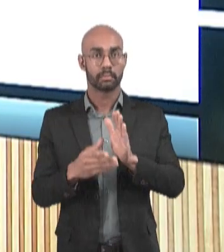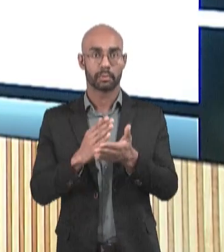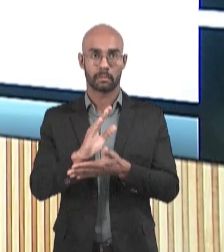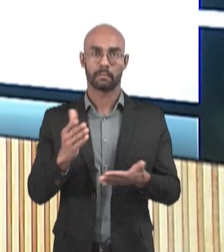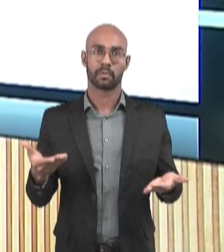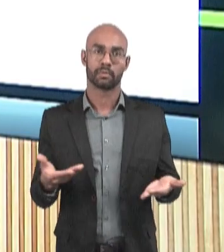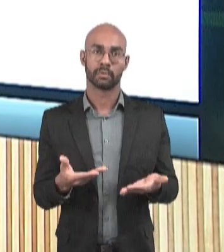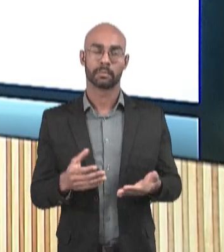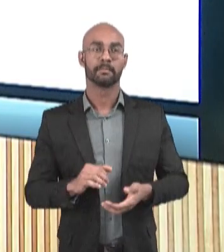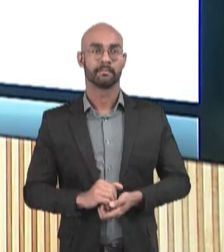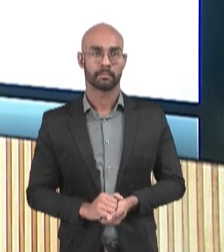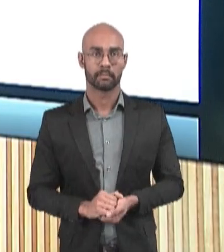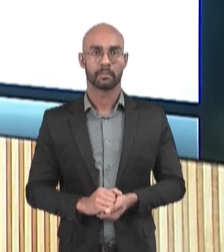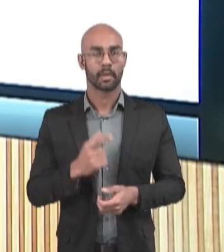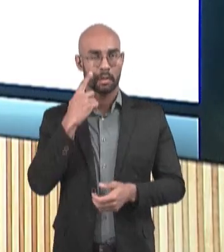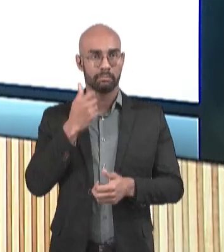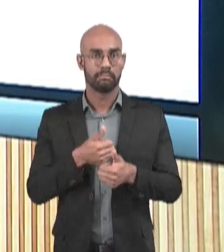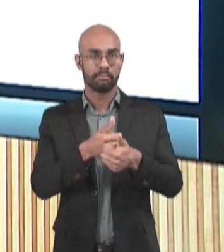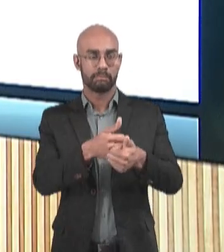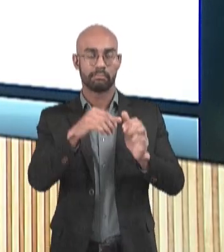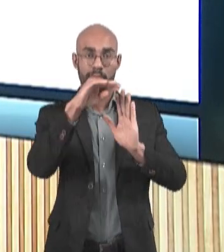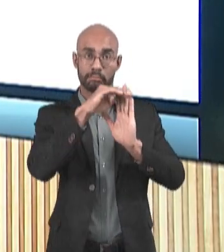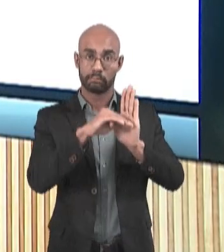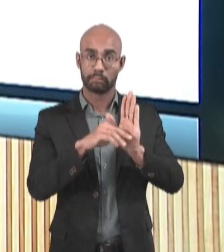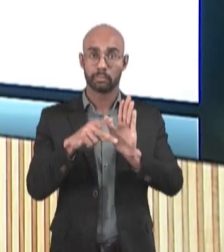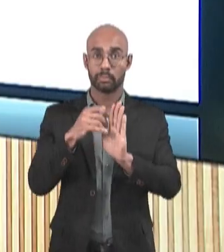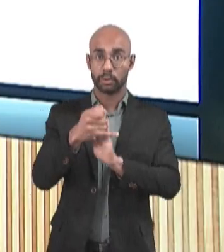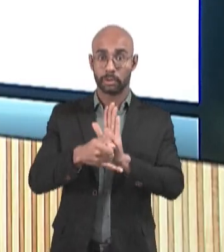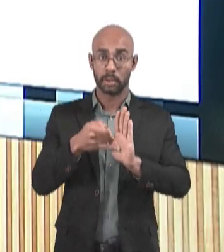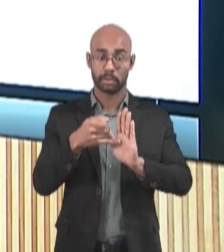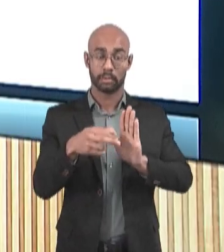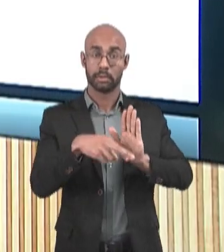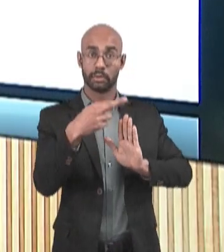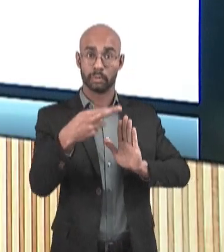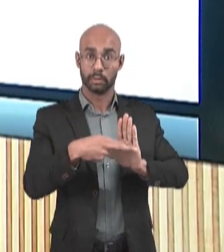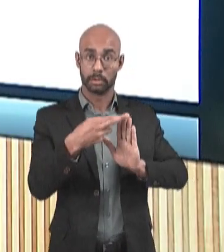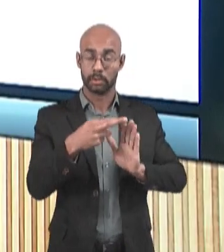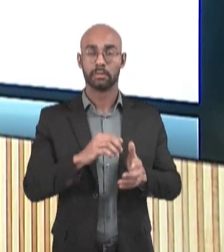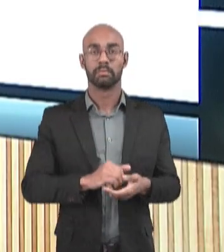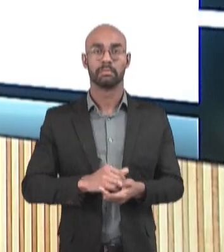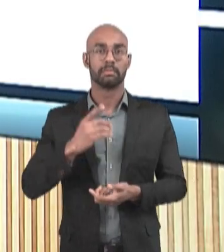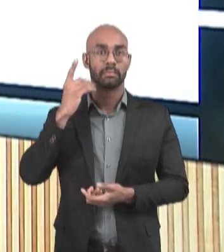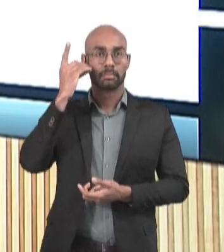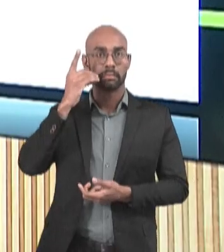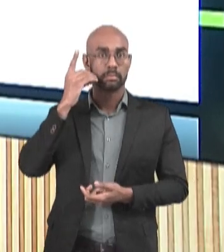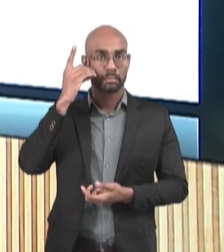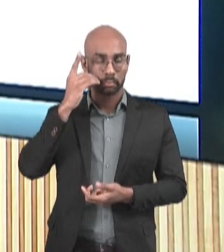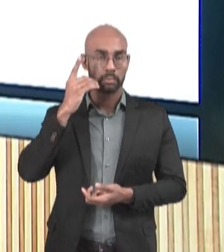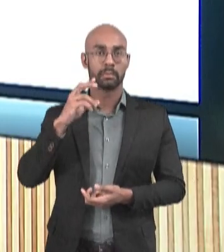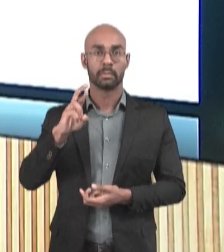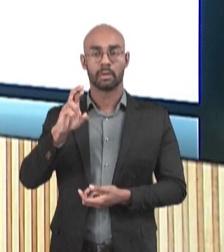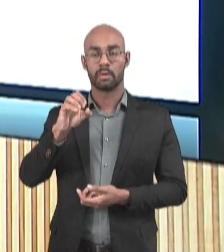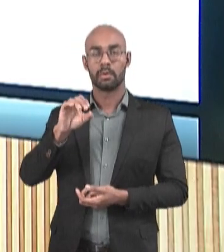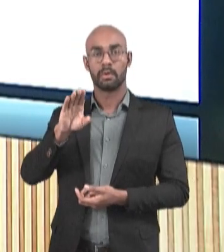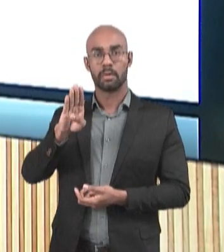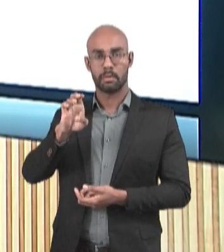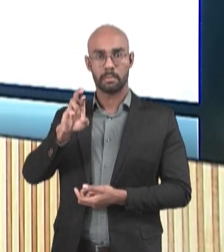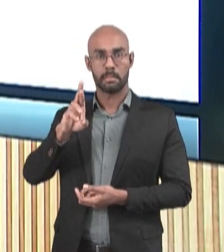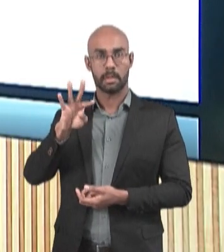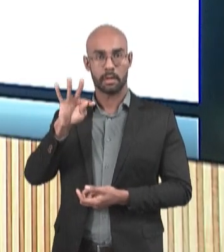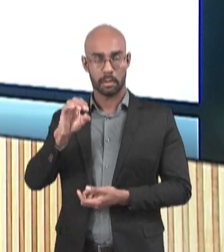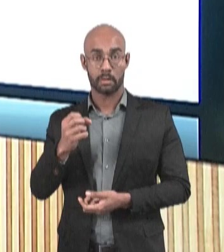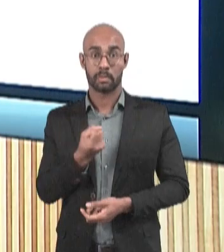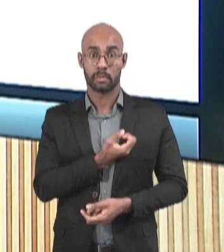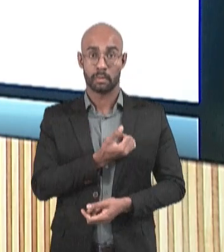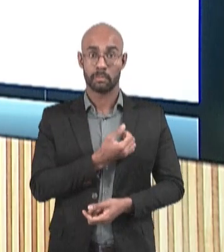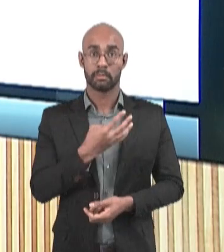sessão de hoje. A gente segue também, ainda falando de um projeto de resolução, do deputado Roberto Rachioca, o projeto de resolução de